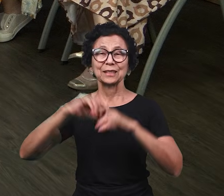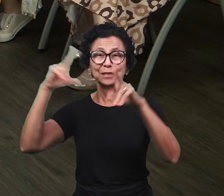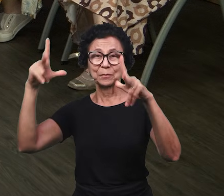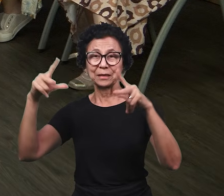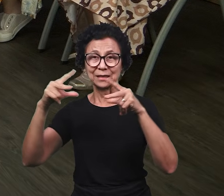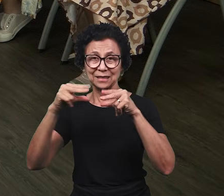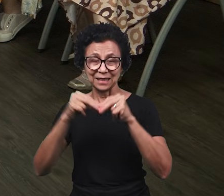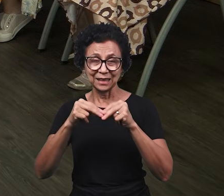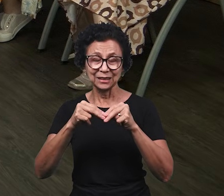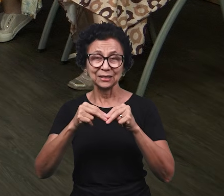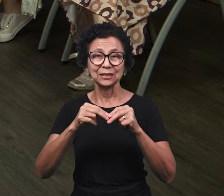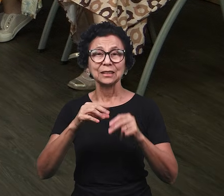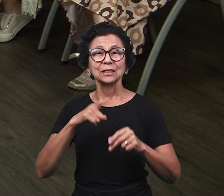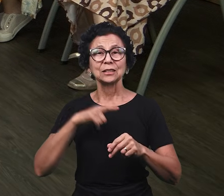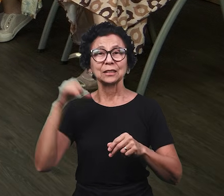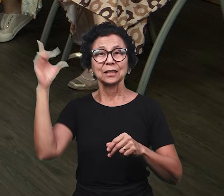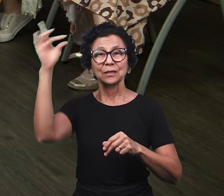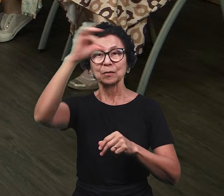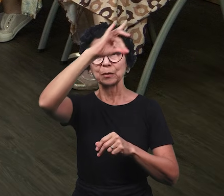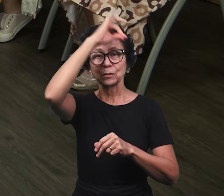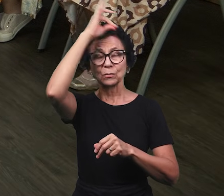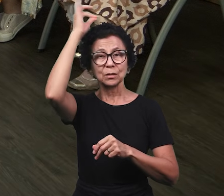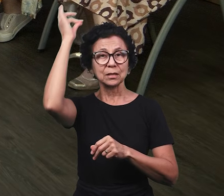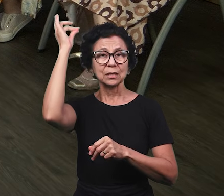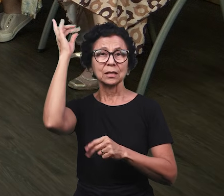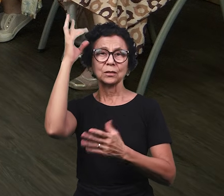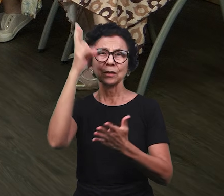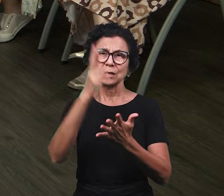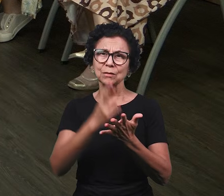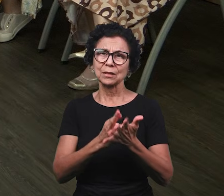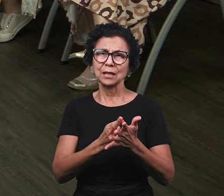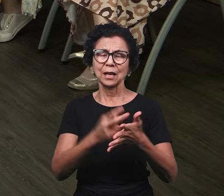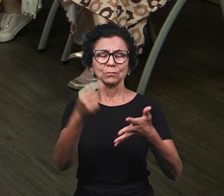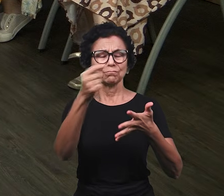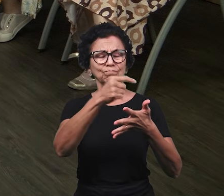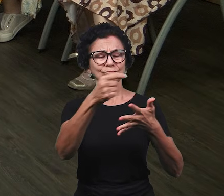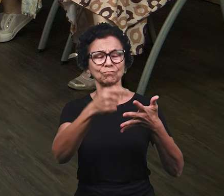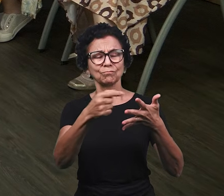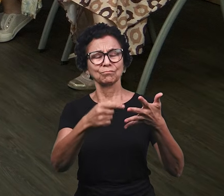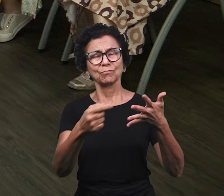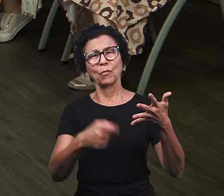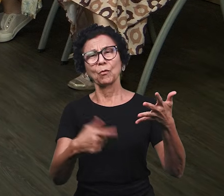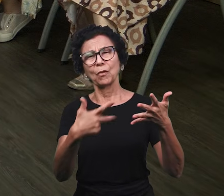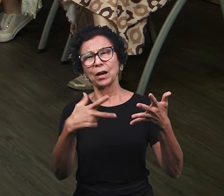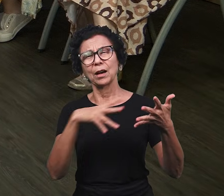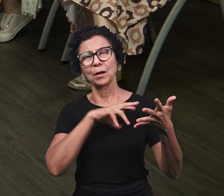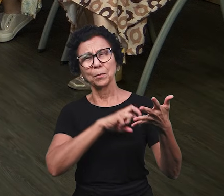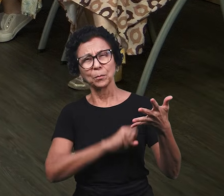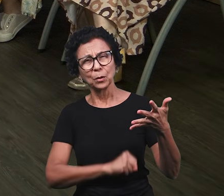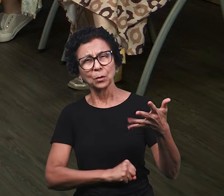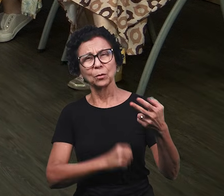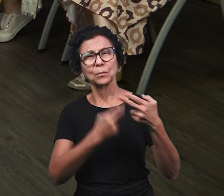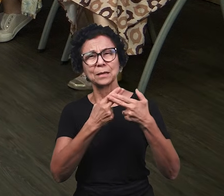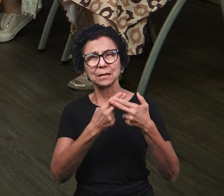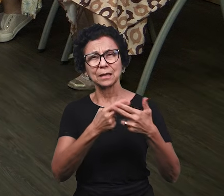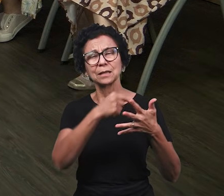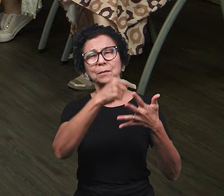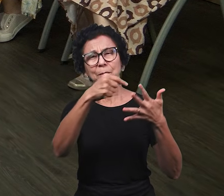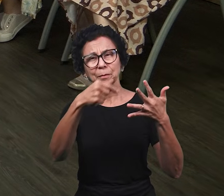vamos tratar nessa série, né, Estela, que a gente vai trabalhar desse que a gente chama de os frutos do